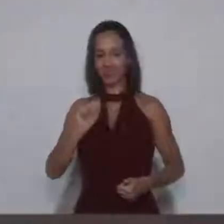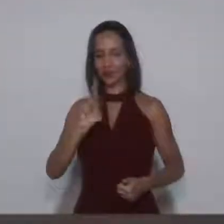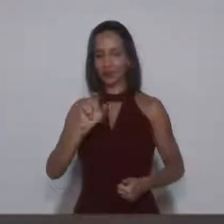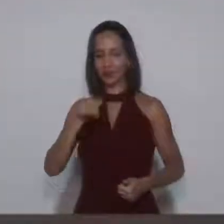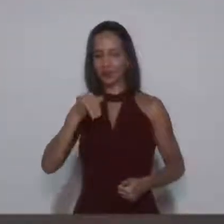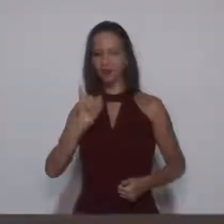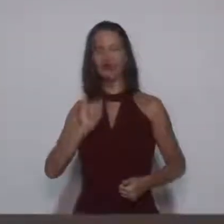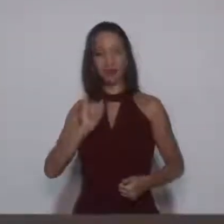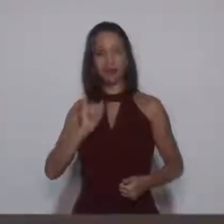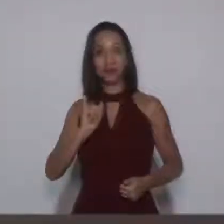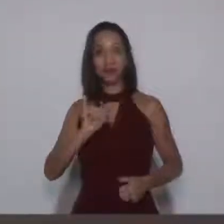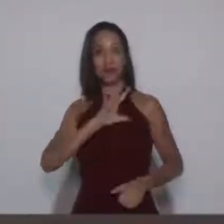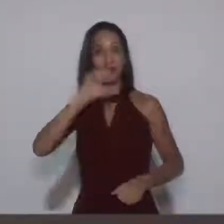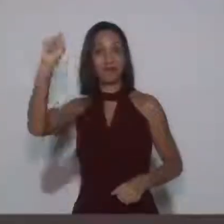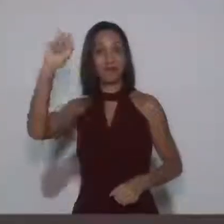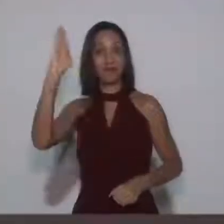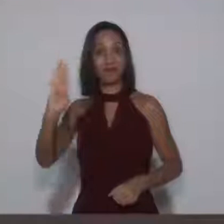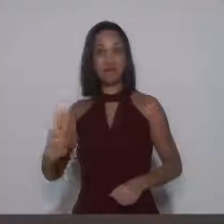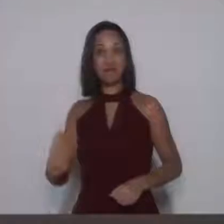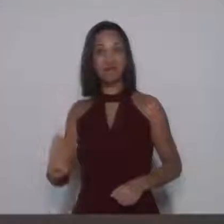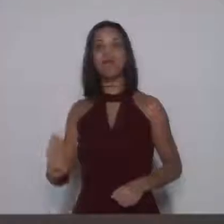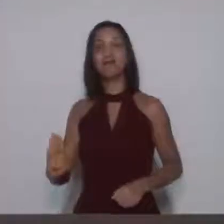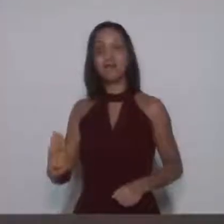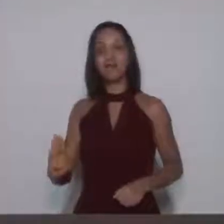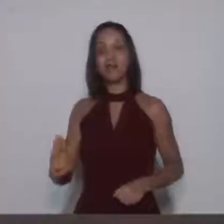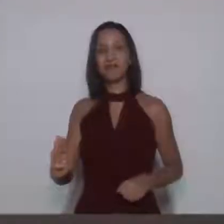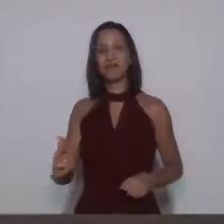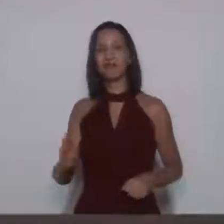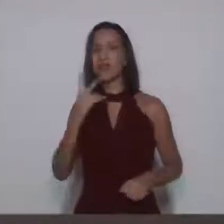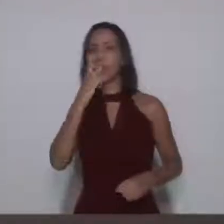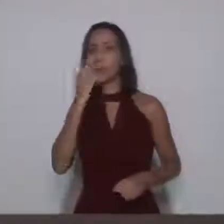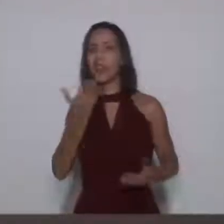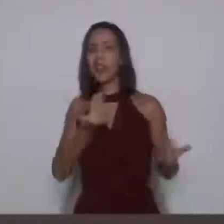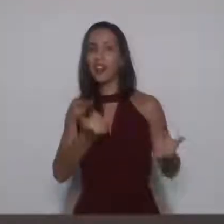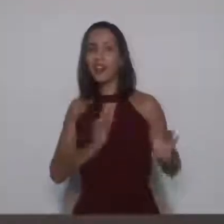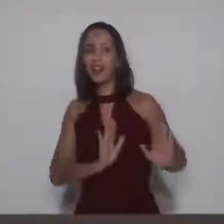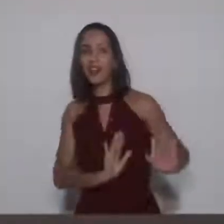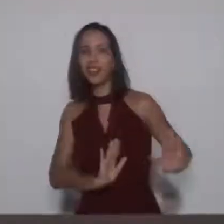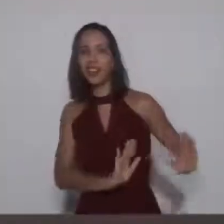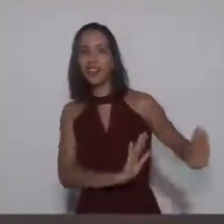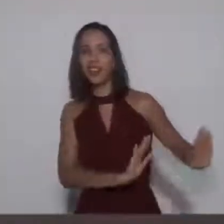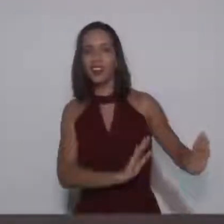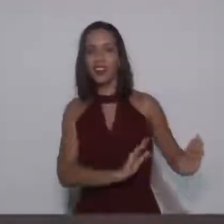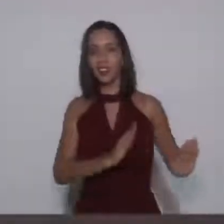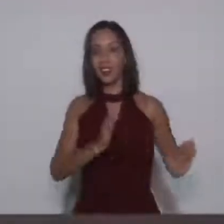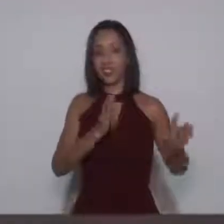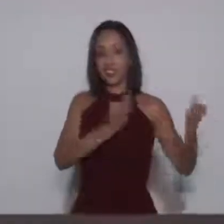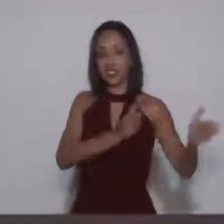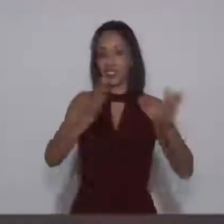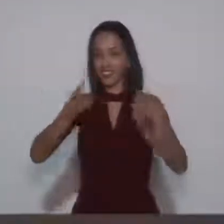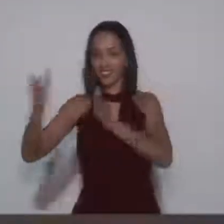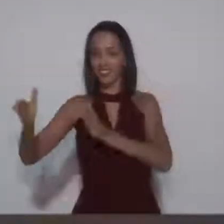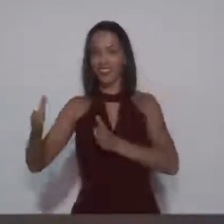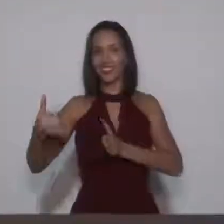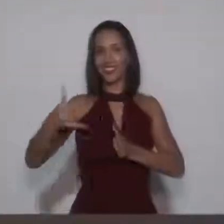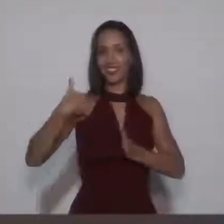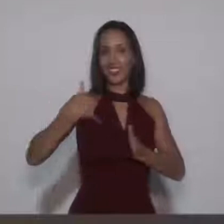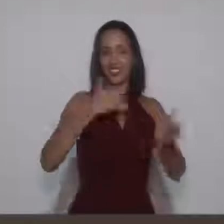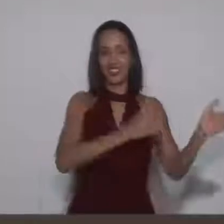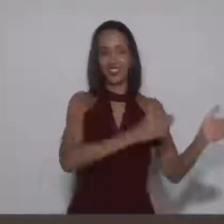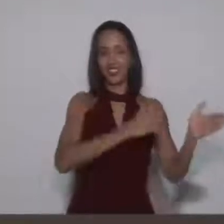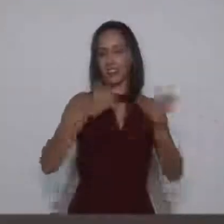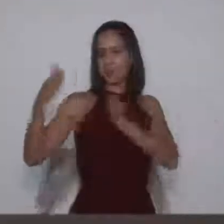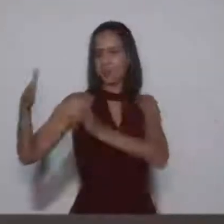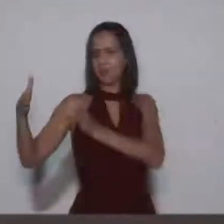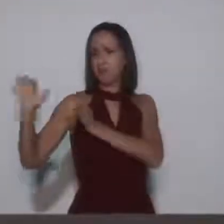agora, a gente ficava em resto do alojamento, porque é dividido por idades, né? Então tá lá os bambambãs, que são